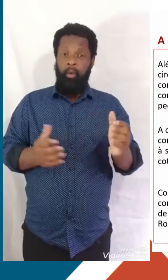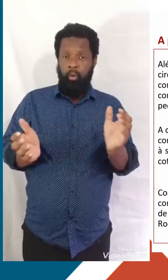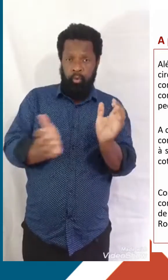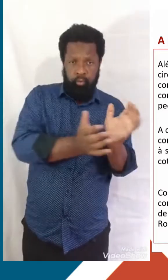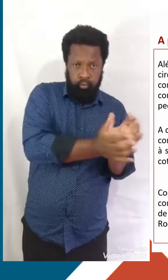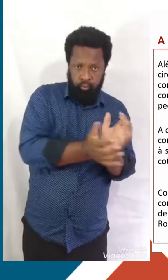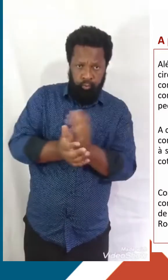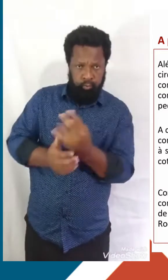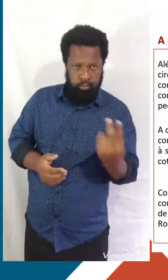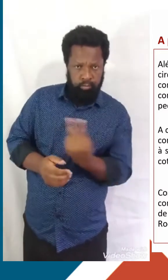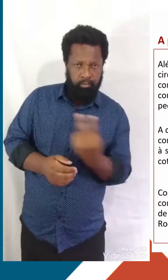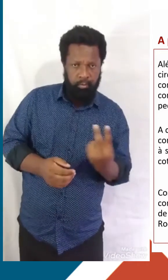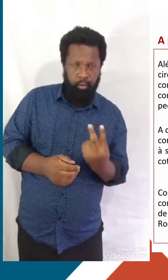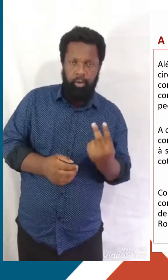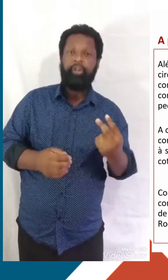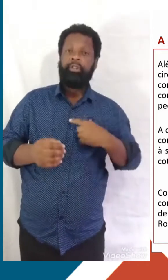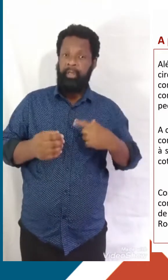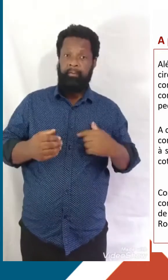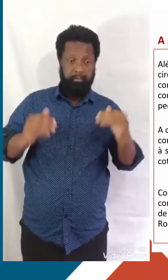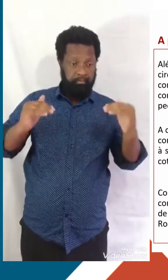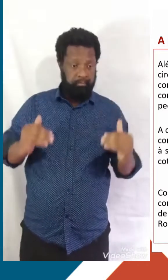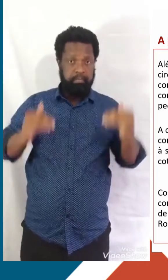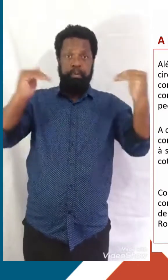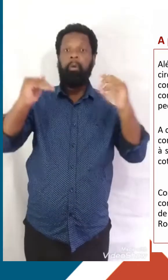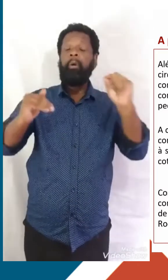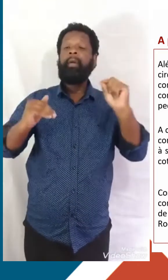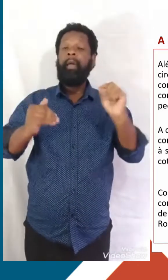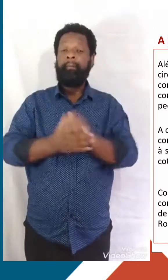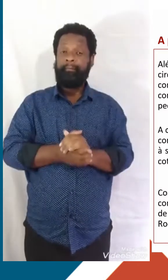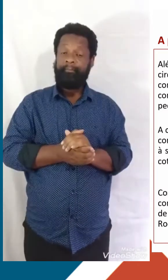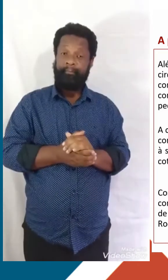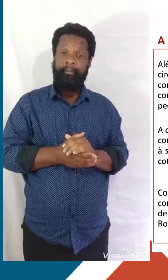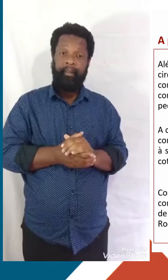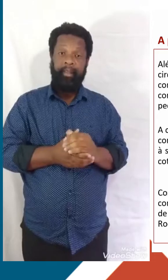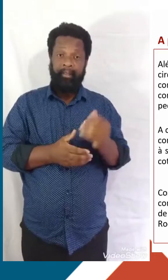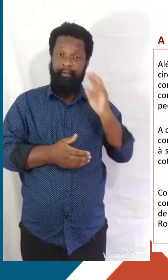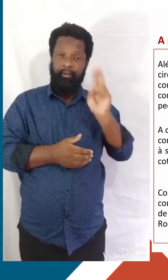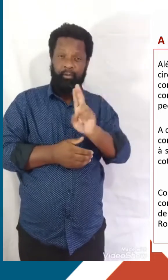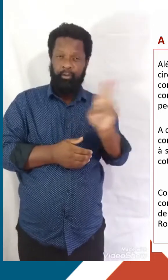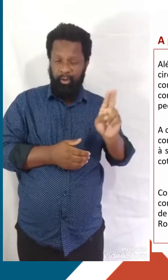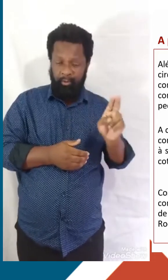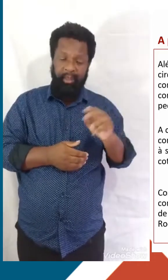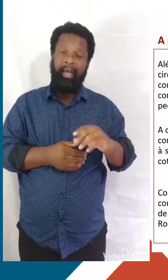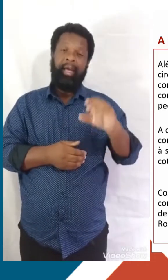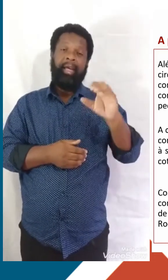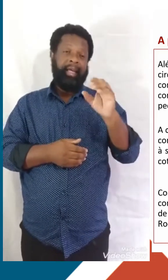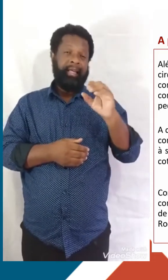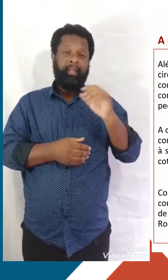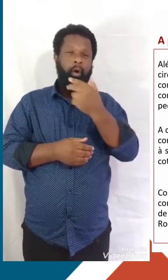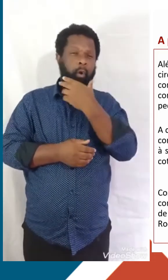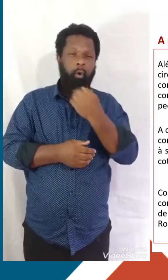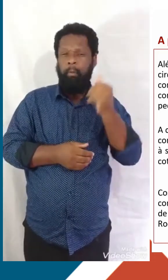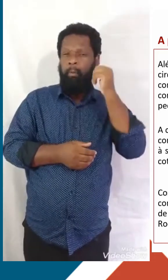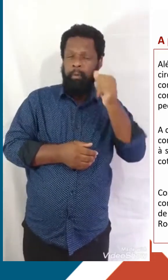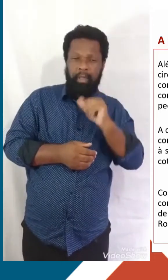e contistas que vão se destacar nessa época são Carlos Drummond de Andrade, Fernando Sabino, Rubem